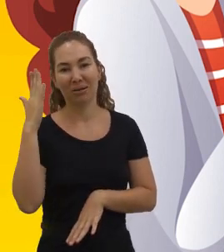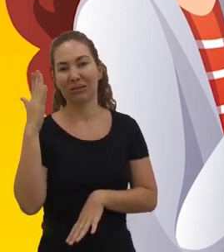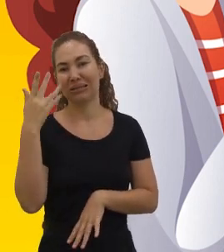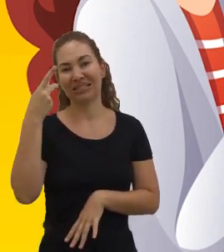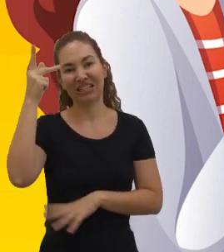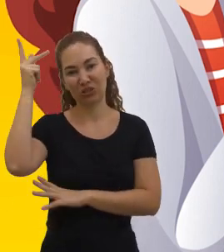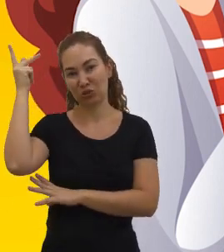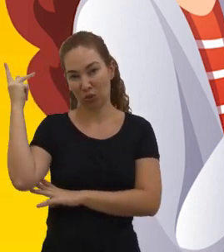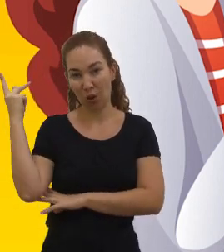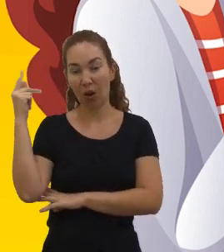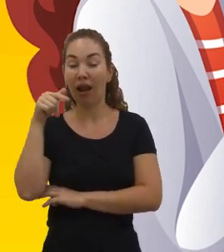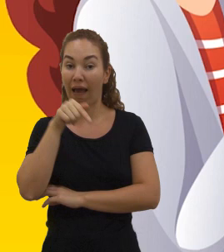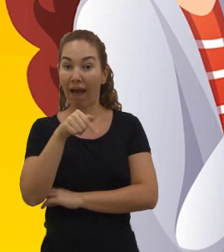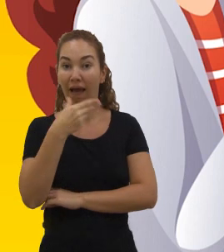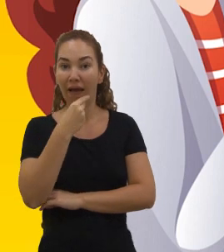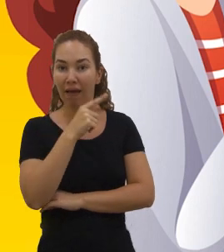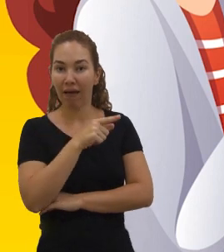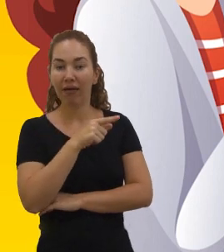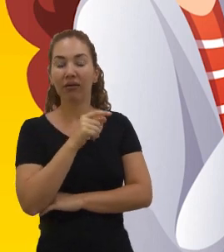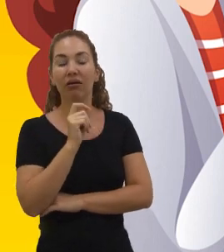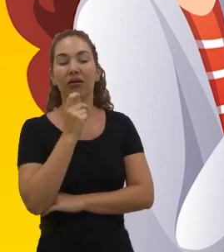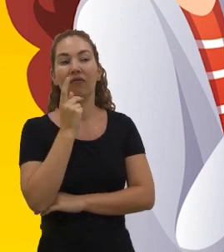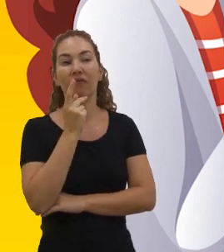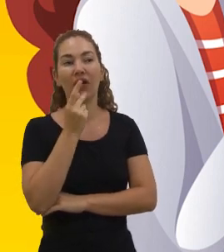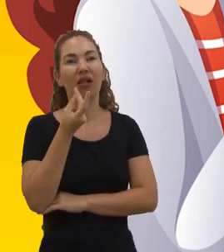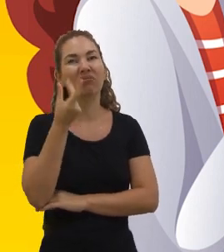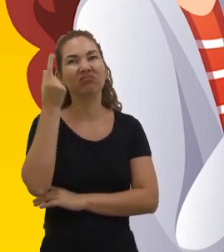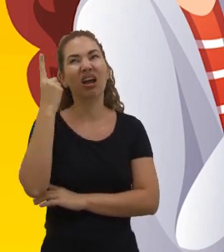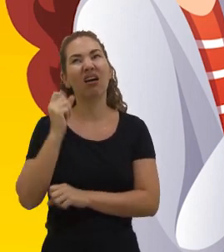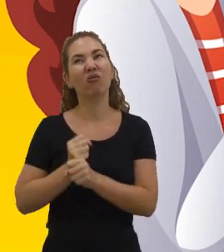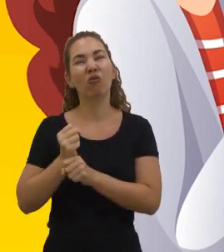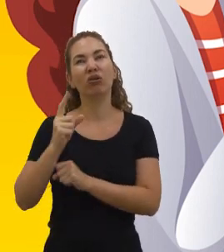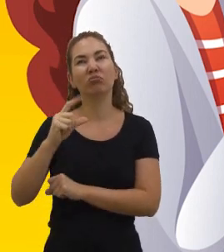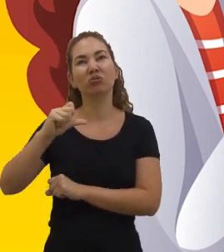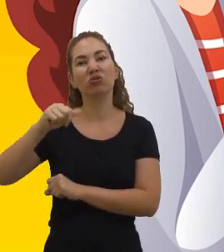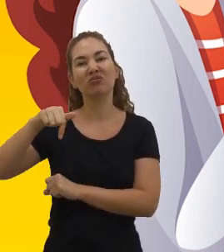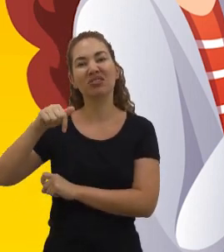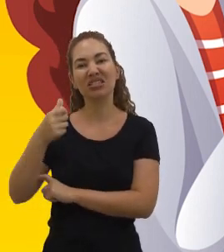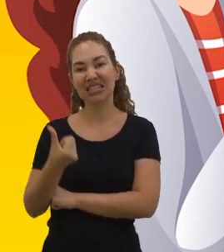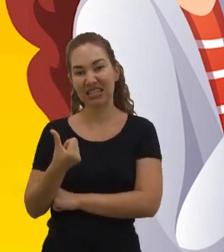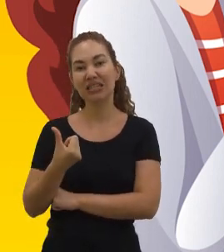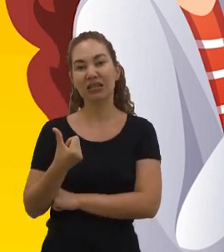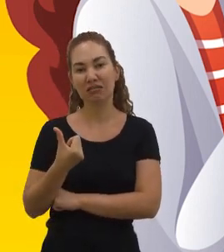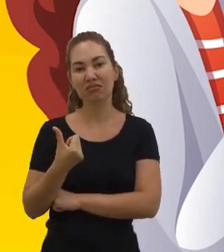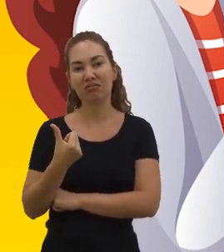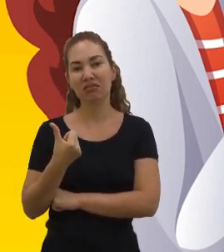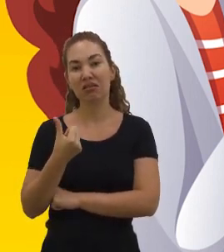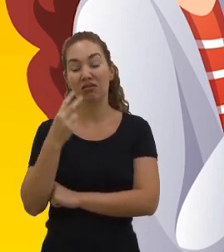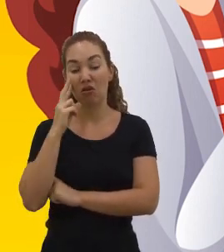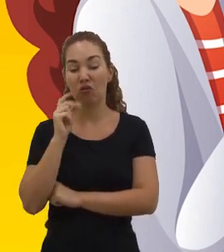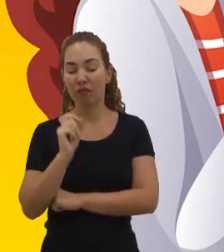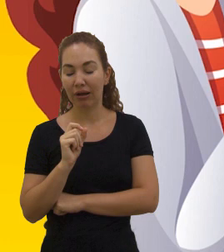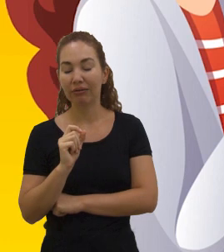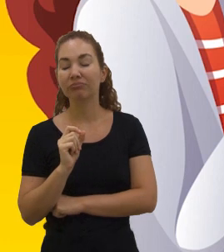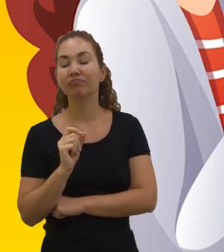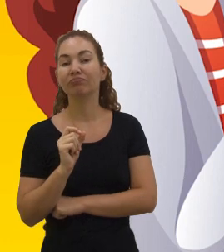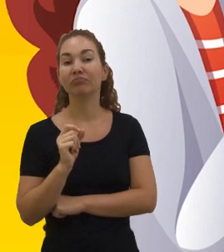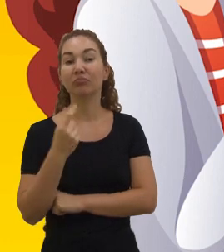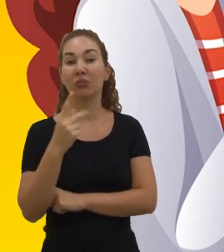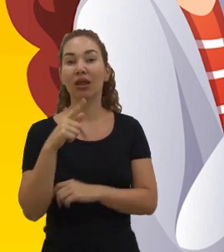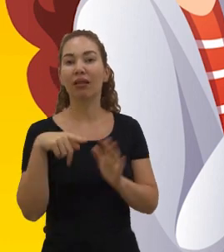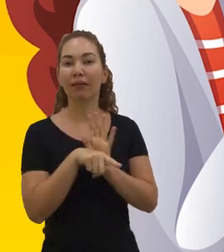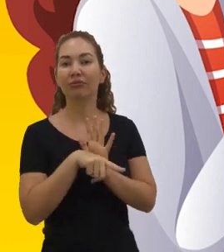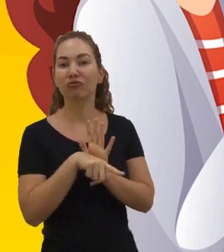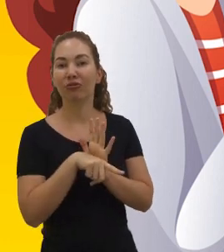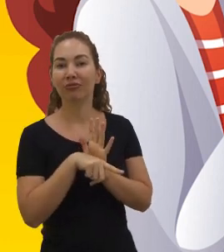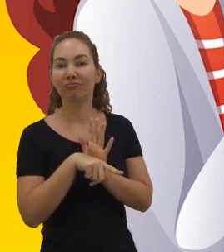aham. Enfim, essa entrevista bem antiga, de 1976, pelo que eu tô vendo, ele